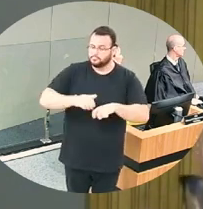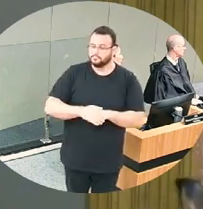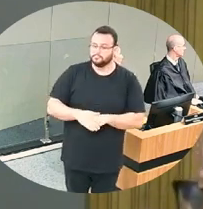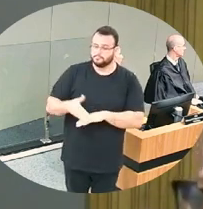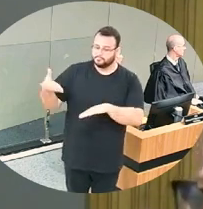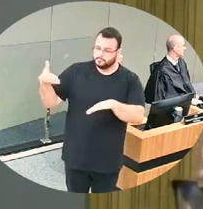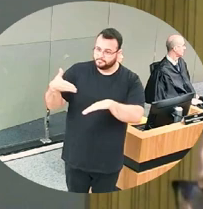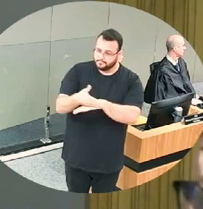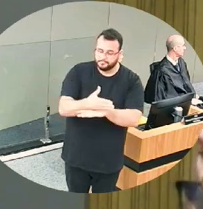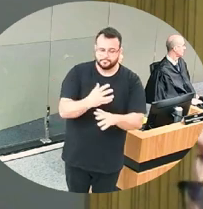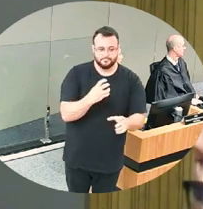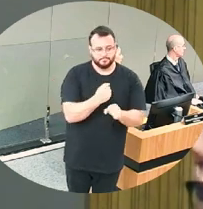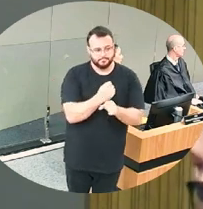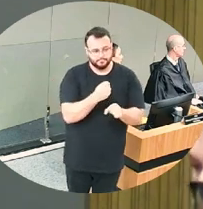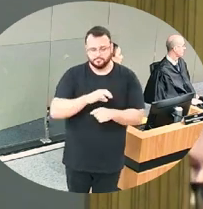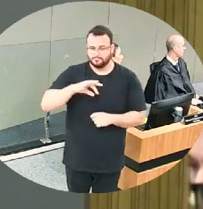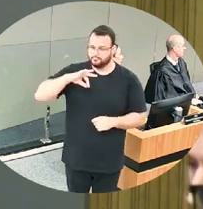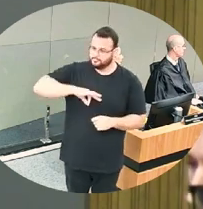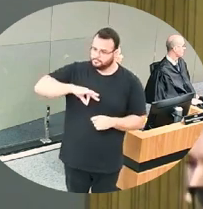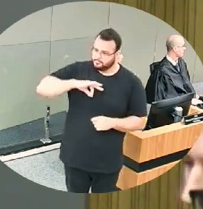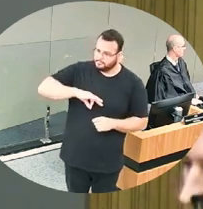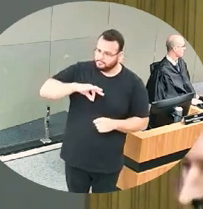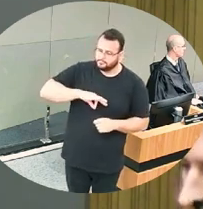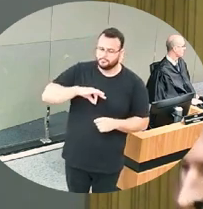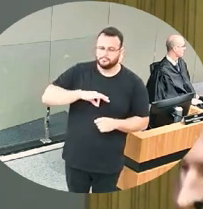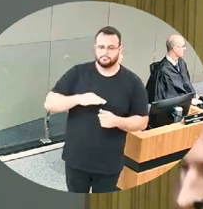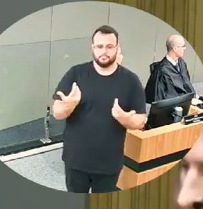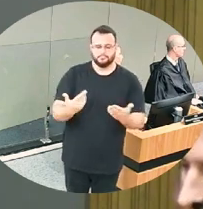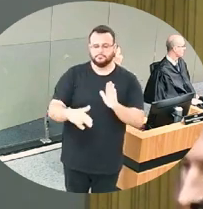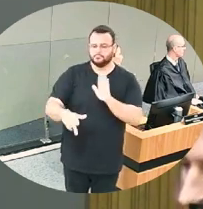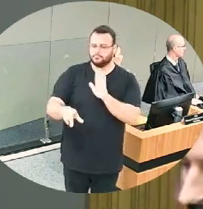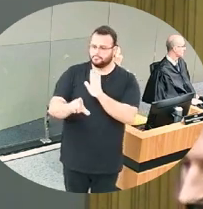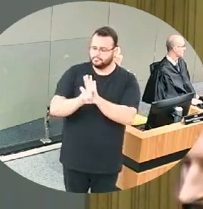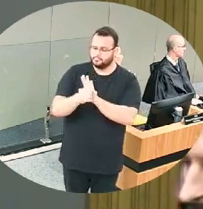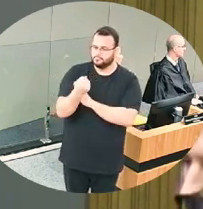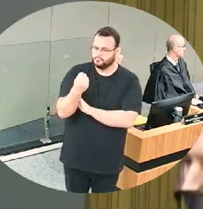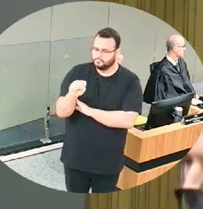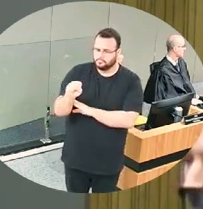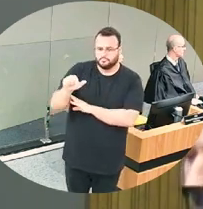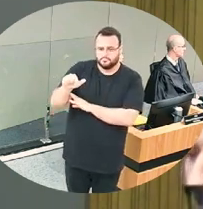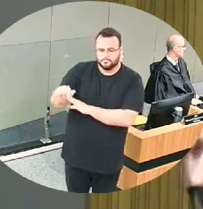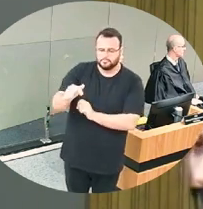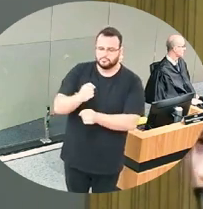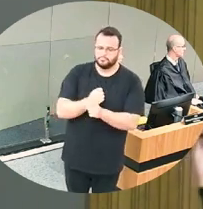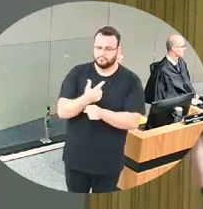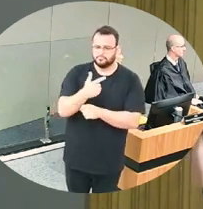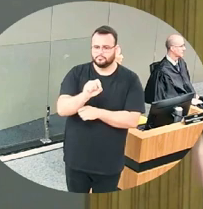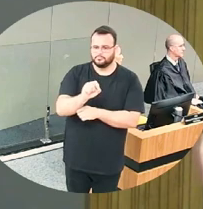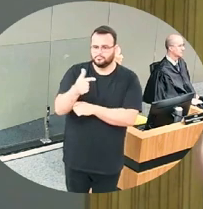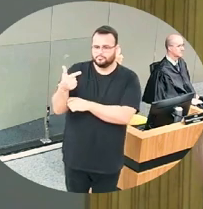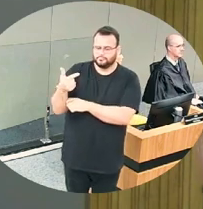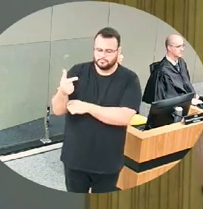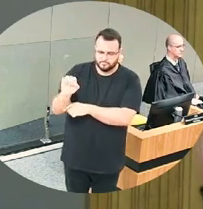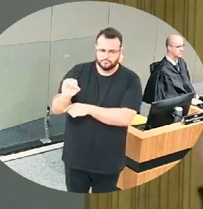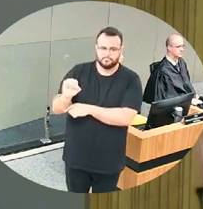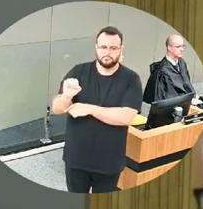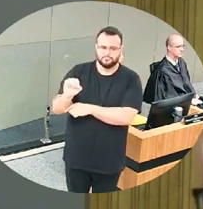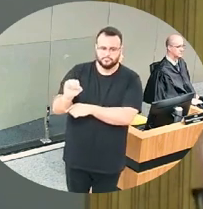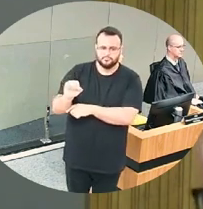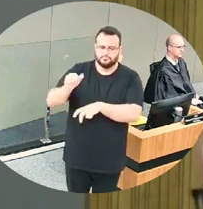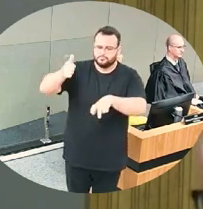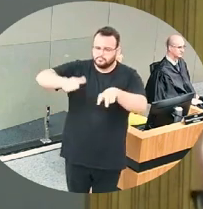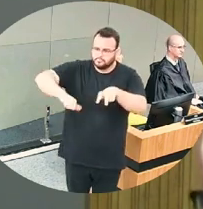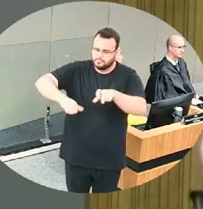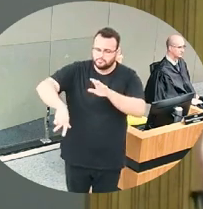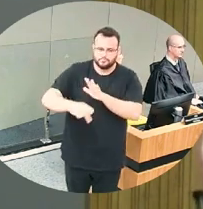acesso aos dados de bens e rendas na forma da instrução normativa número 87/2020 do Tribunal de